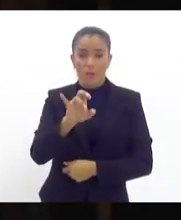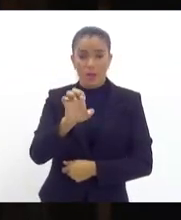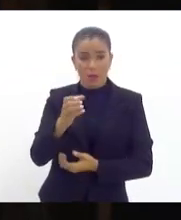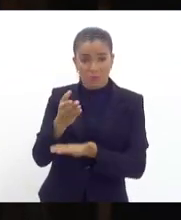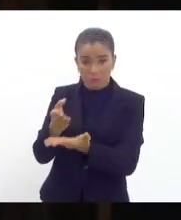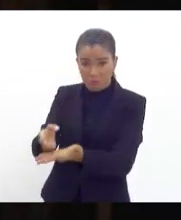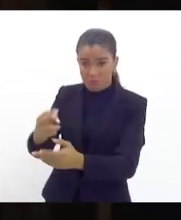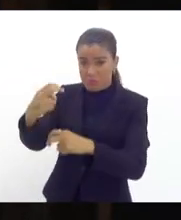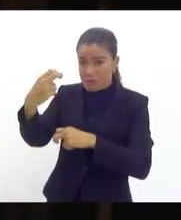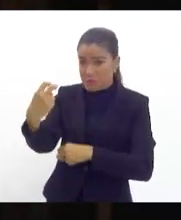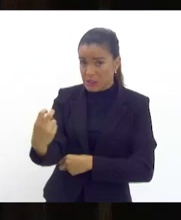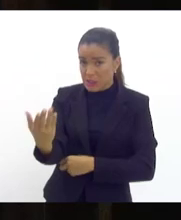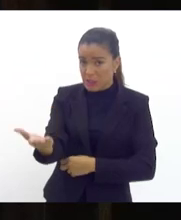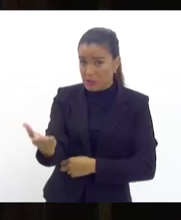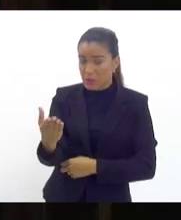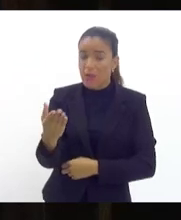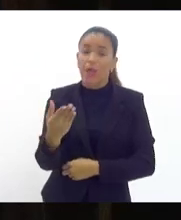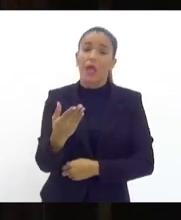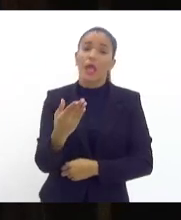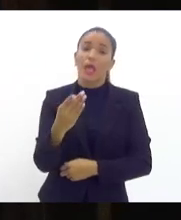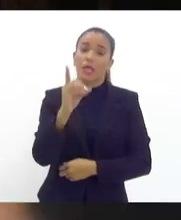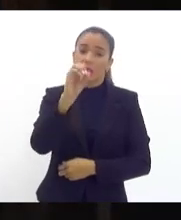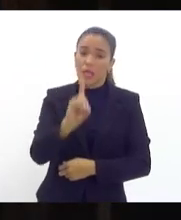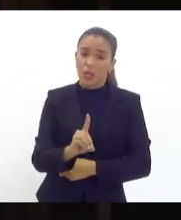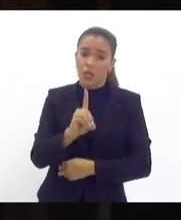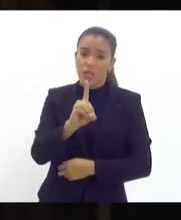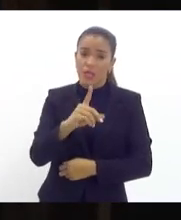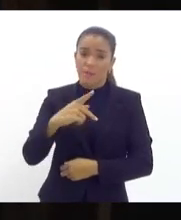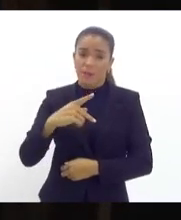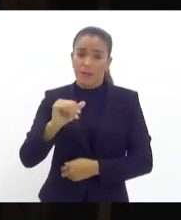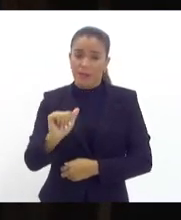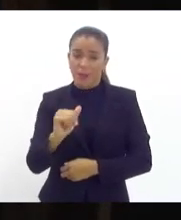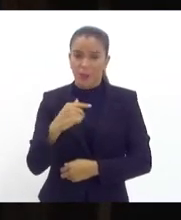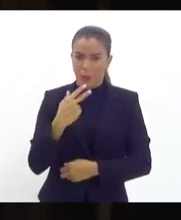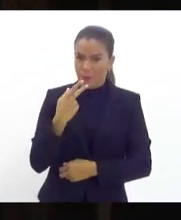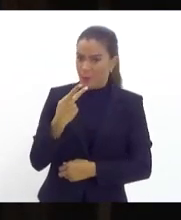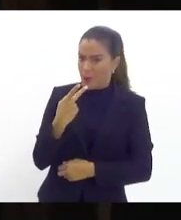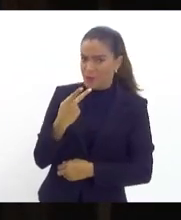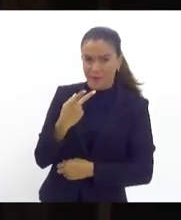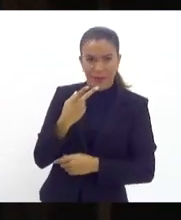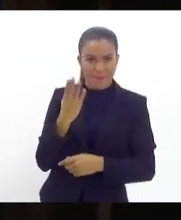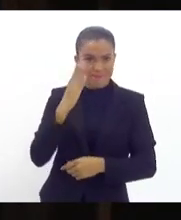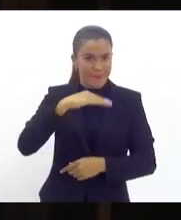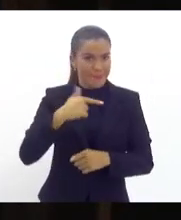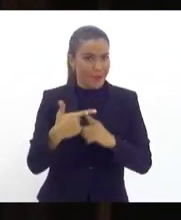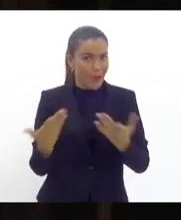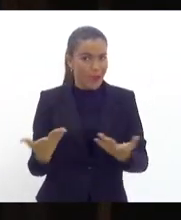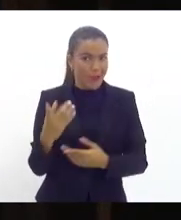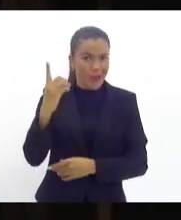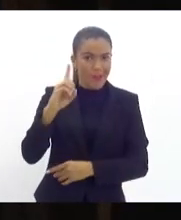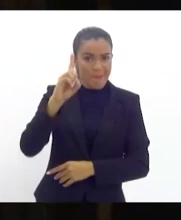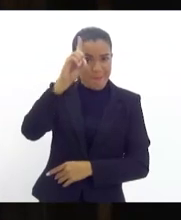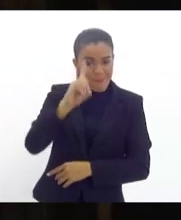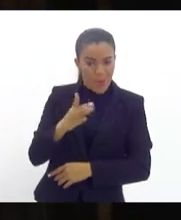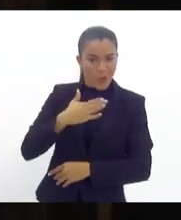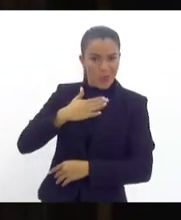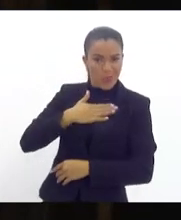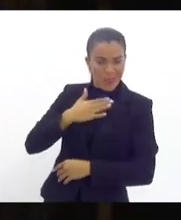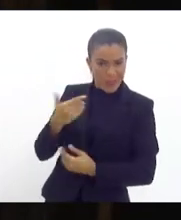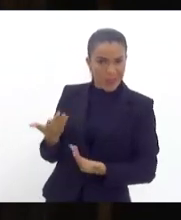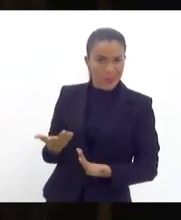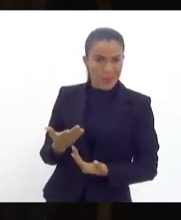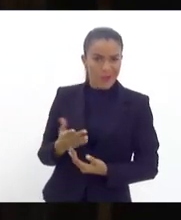diretor do DPA até brinquei com ele que eu não posso nem falar mal da antiga gestão que agora ele é meu diretor né então não posso falar mal do trabalho